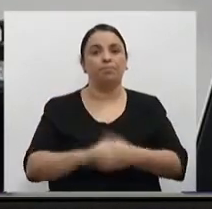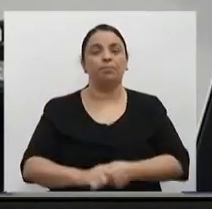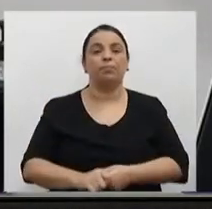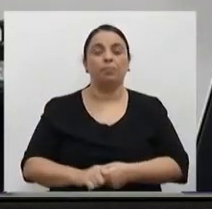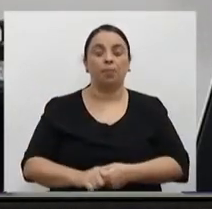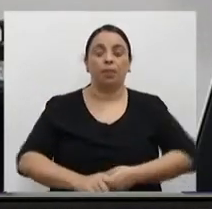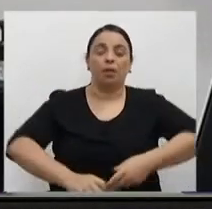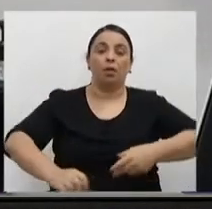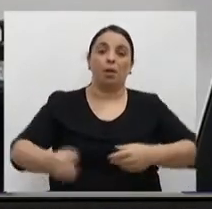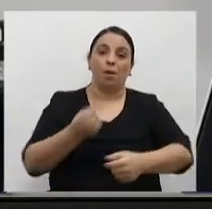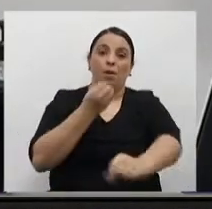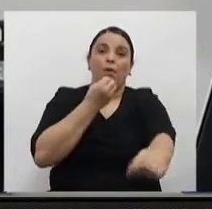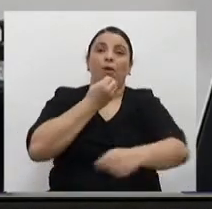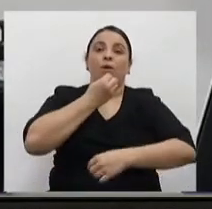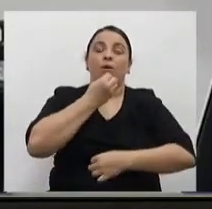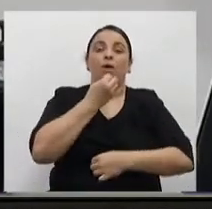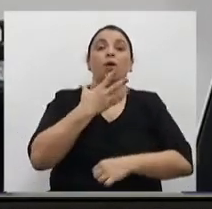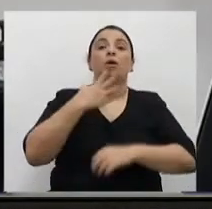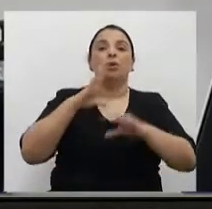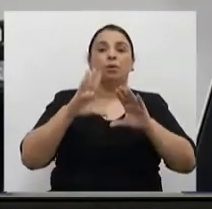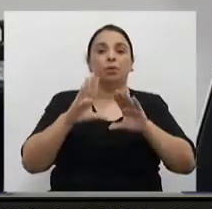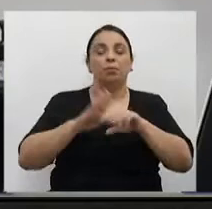Boa noite. Boa noite.